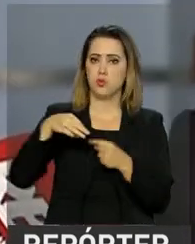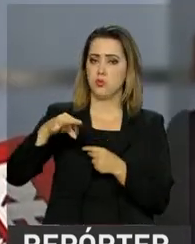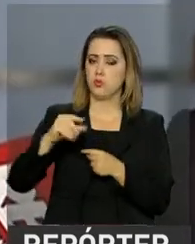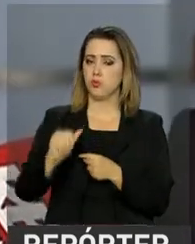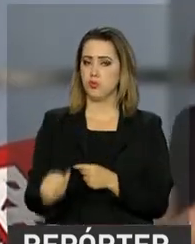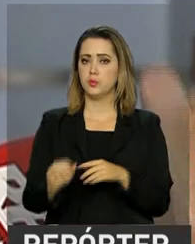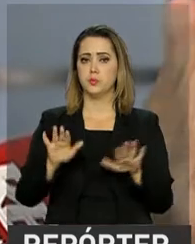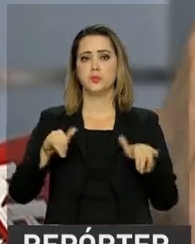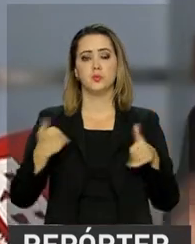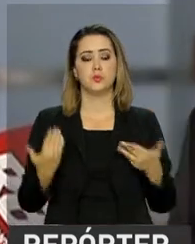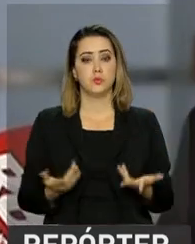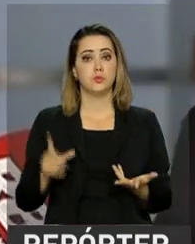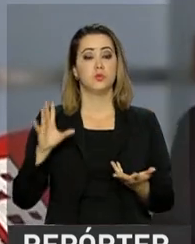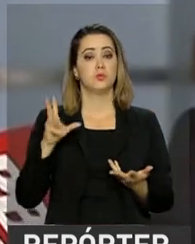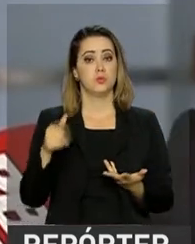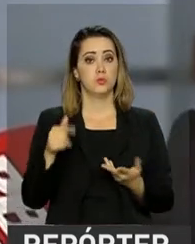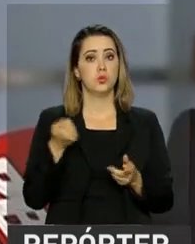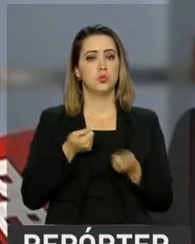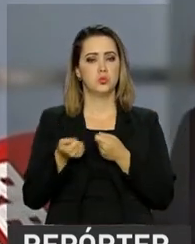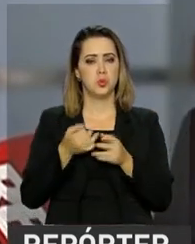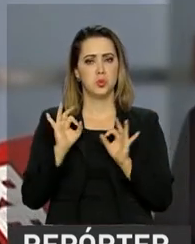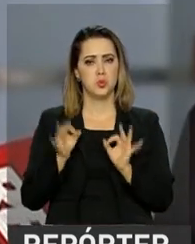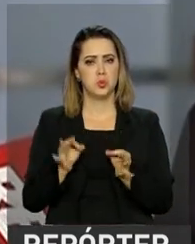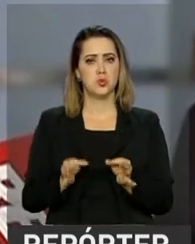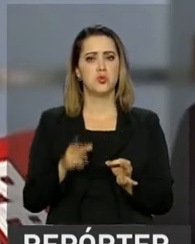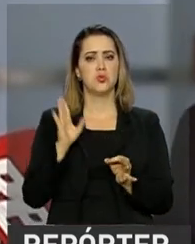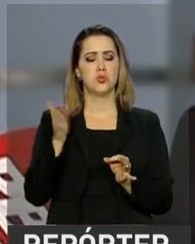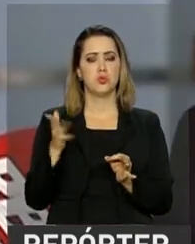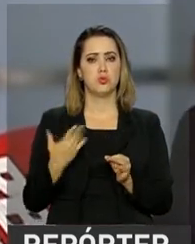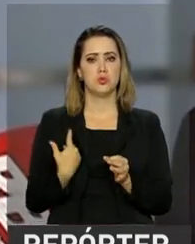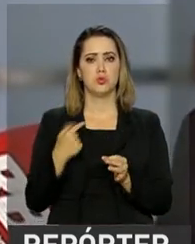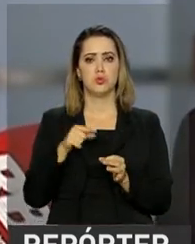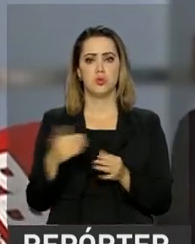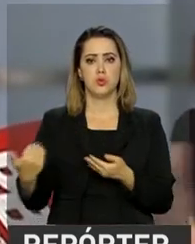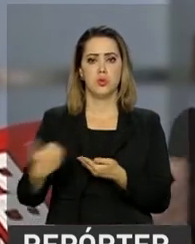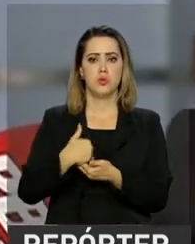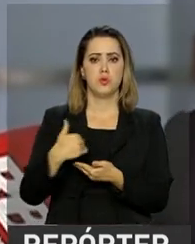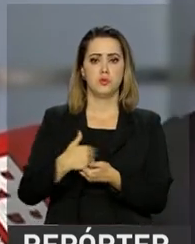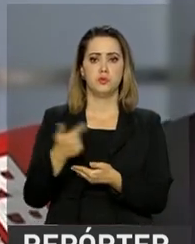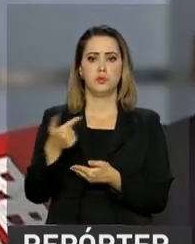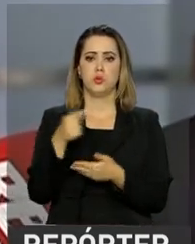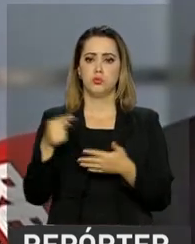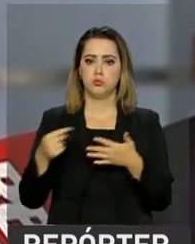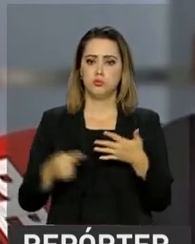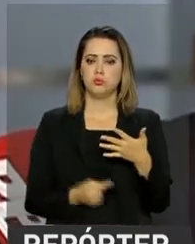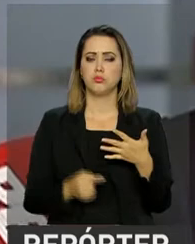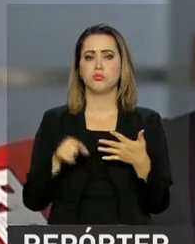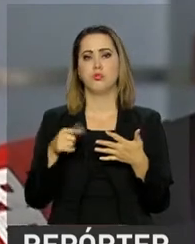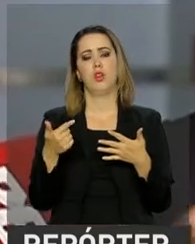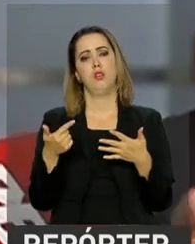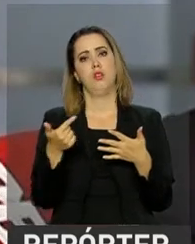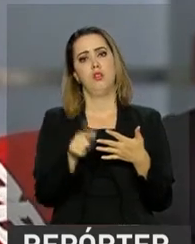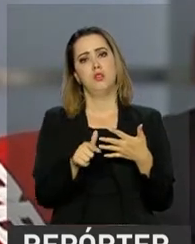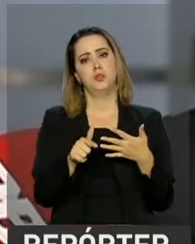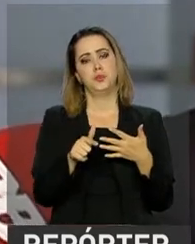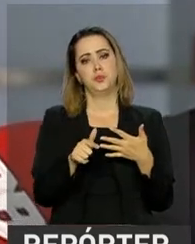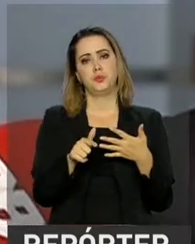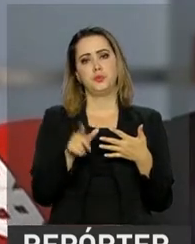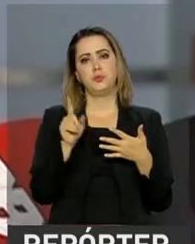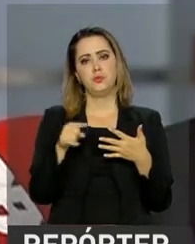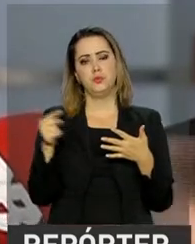E, portanto, isso aí tende a regularizar esta parte da receita. Existem outras questões também, que são,